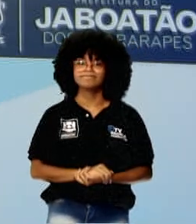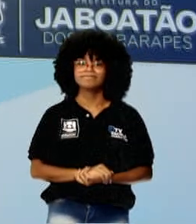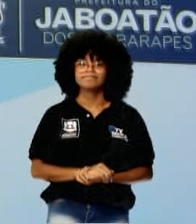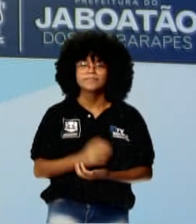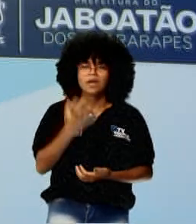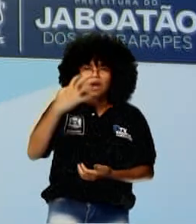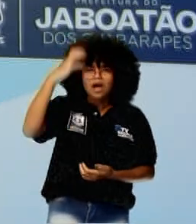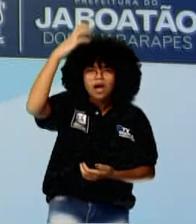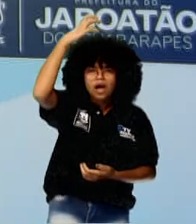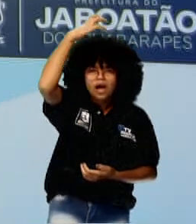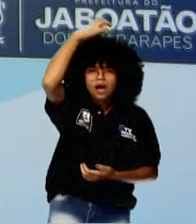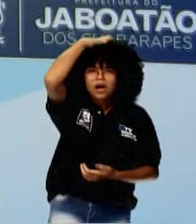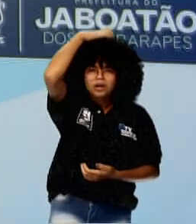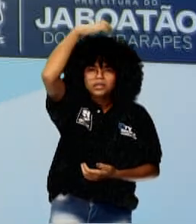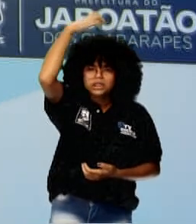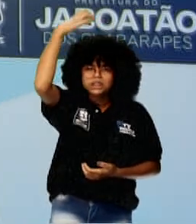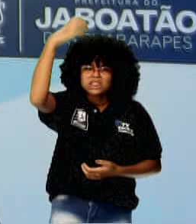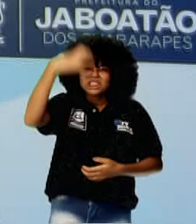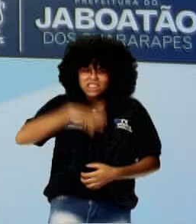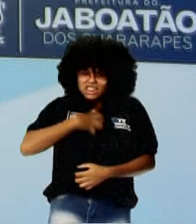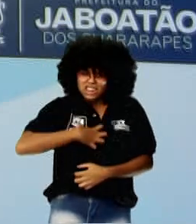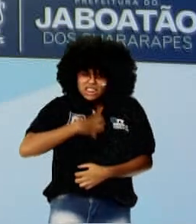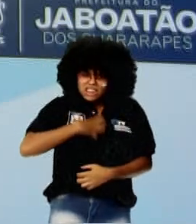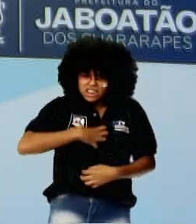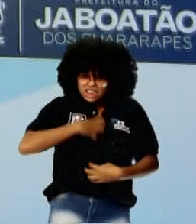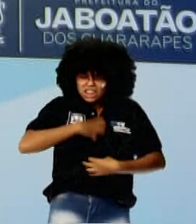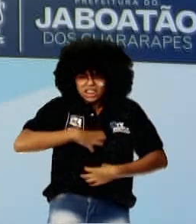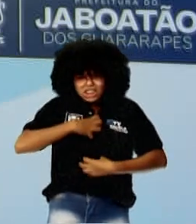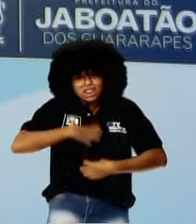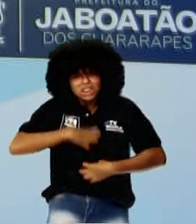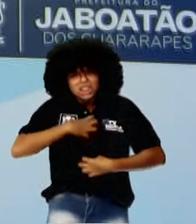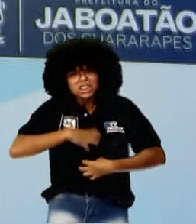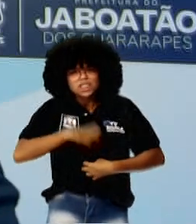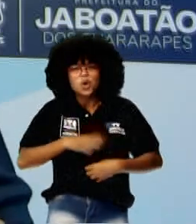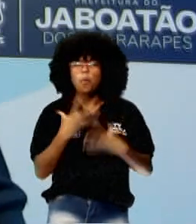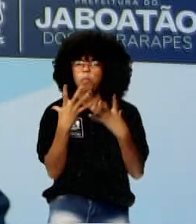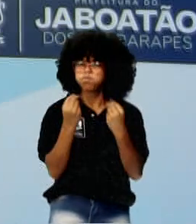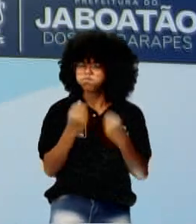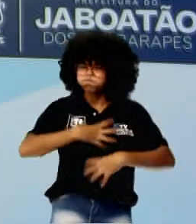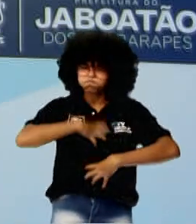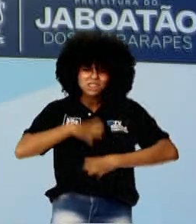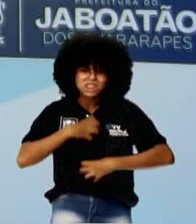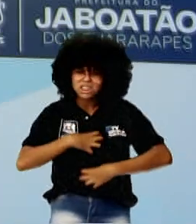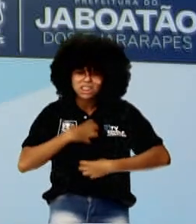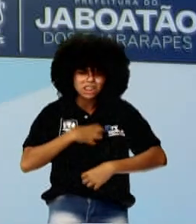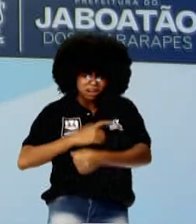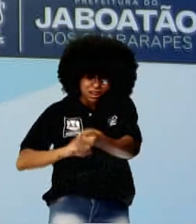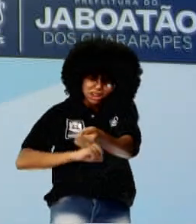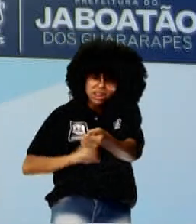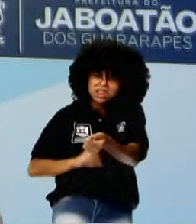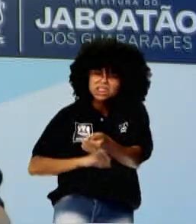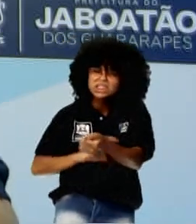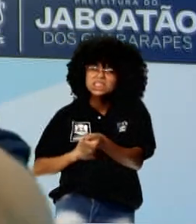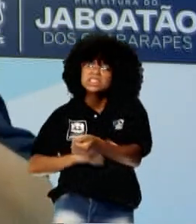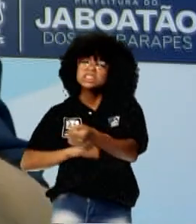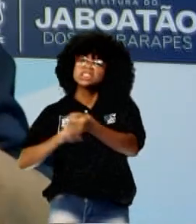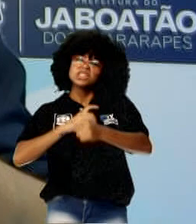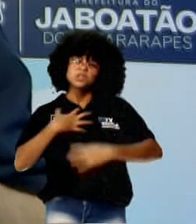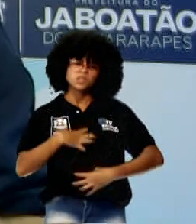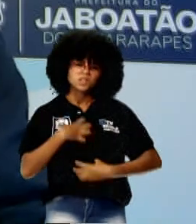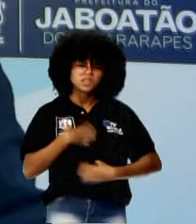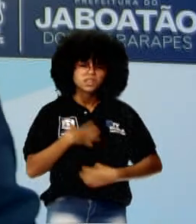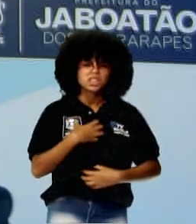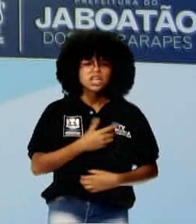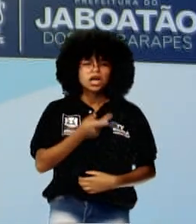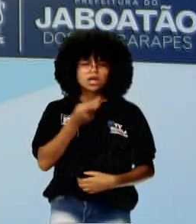A rainha ficou possessa de raiva. Ela ficou tão irritada, ela ficou tão chateada, que no mesmo